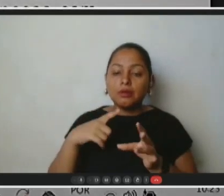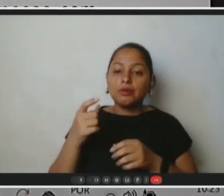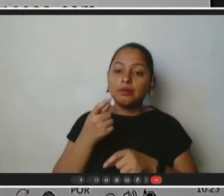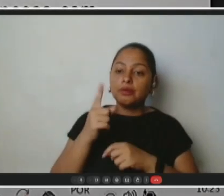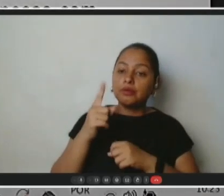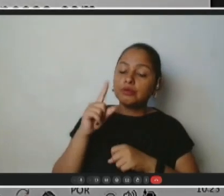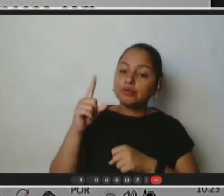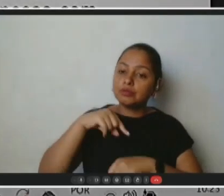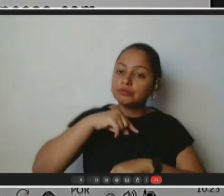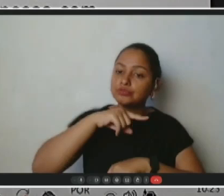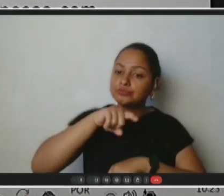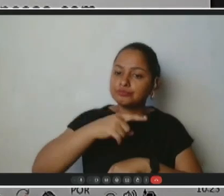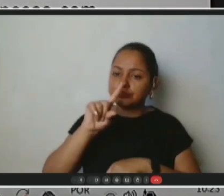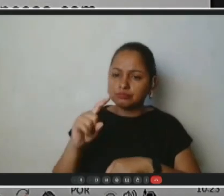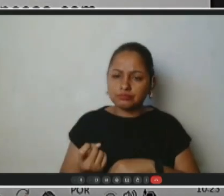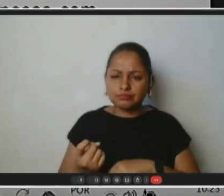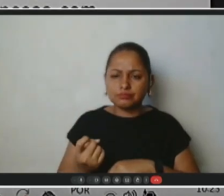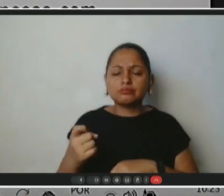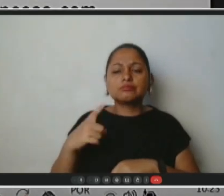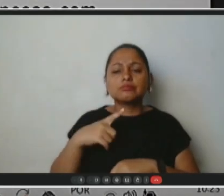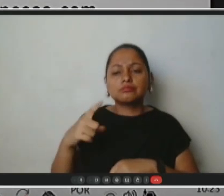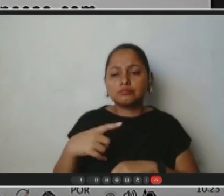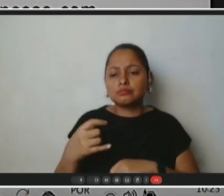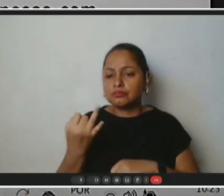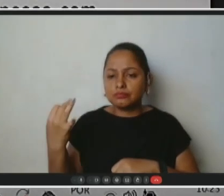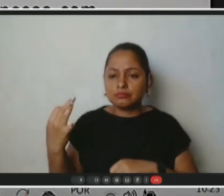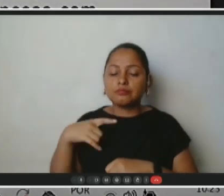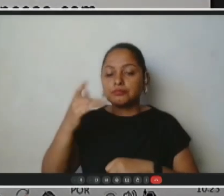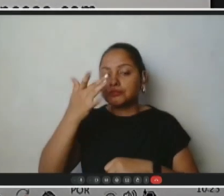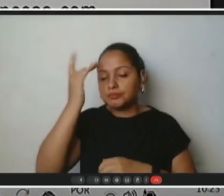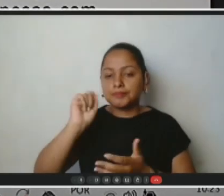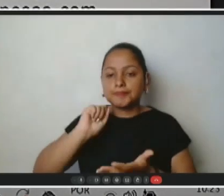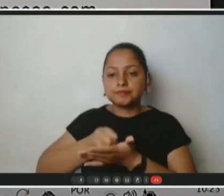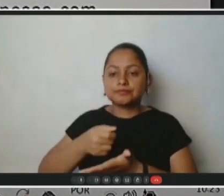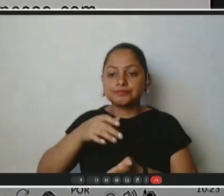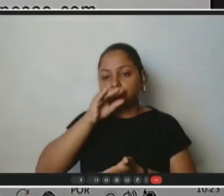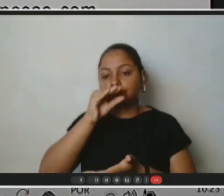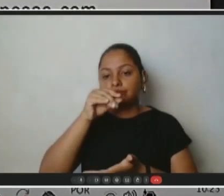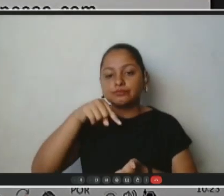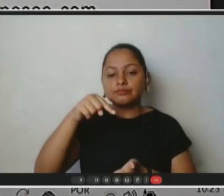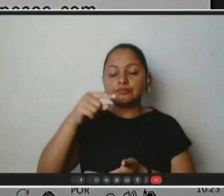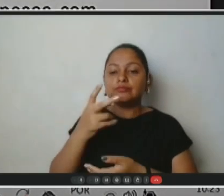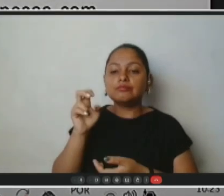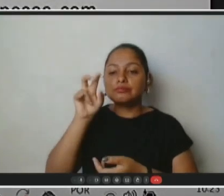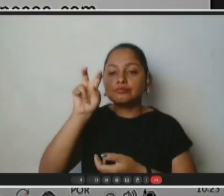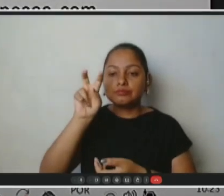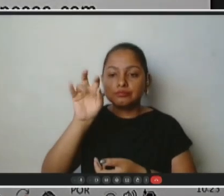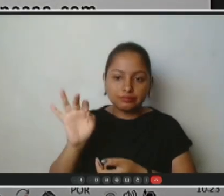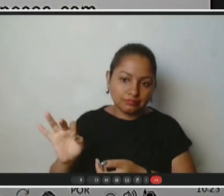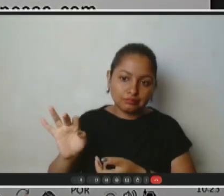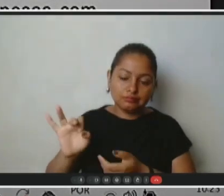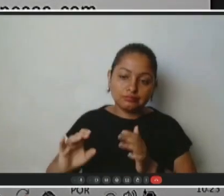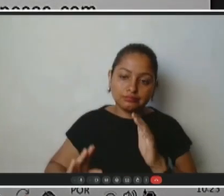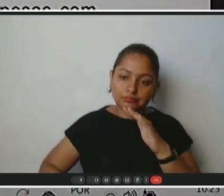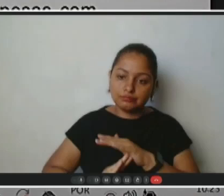servidores quando as despesas com pessoal não excederem 95% do limite estabelecido no artigo